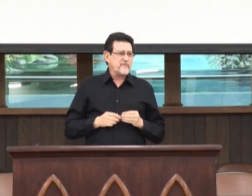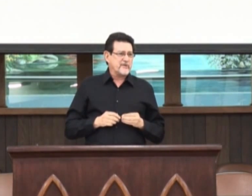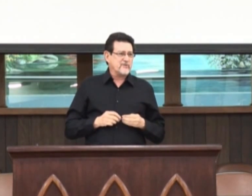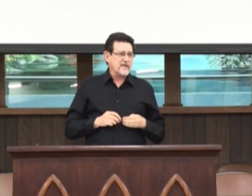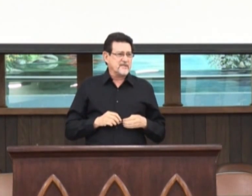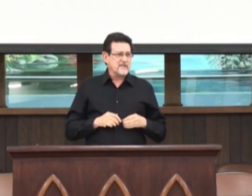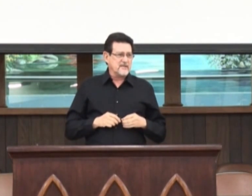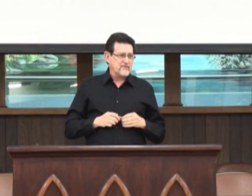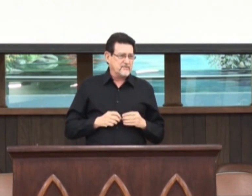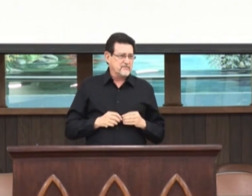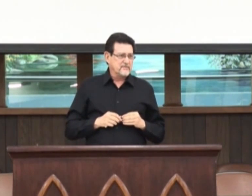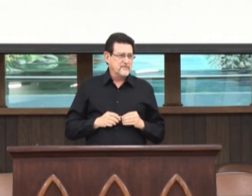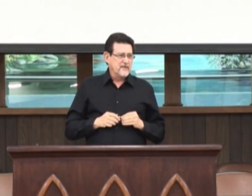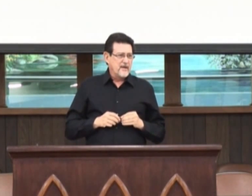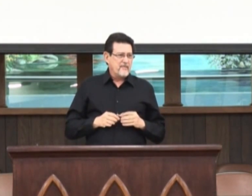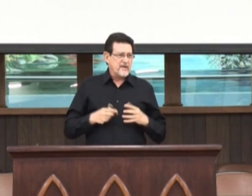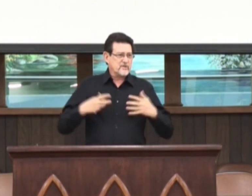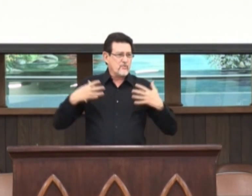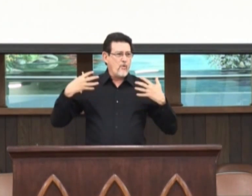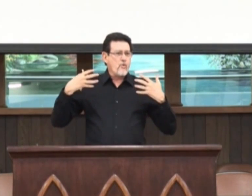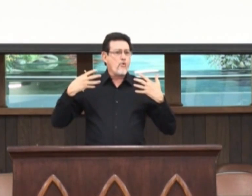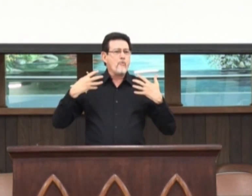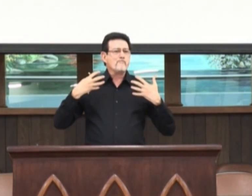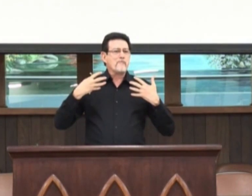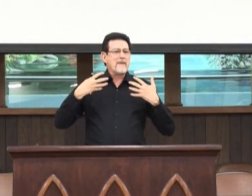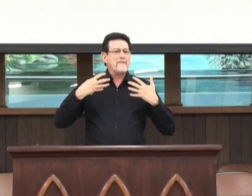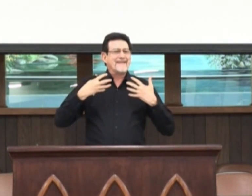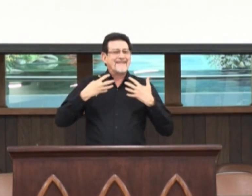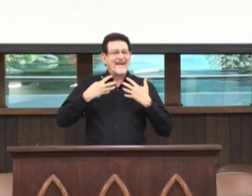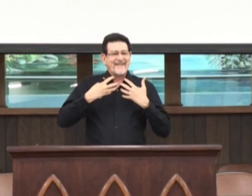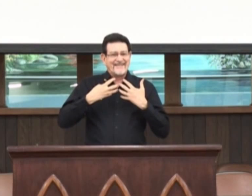Sem despersonalização, mas com